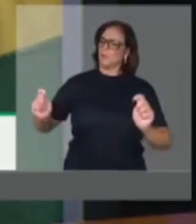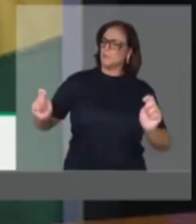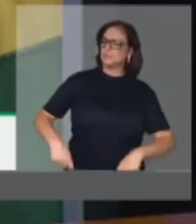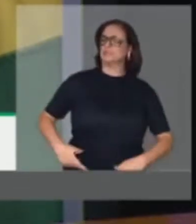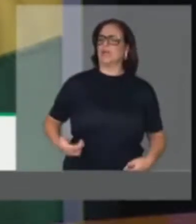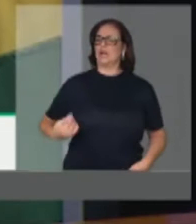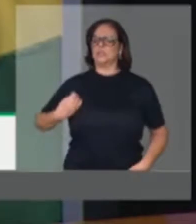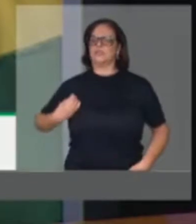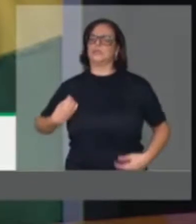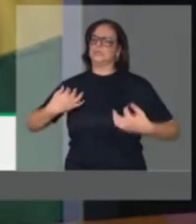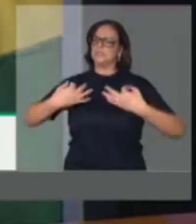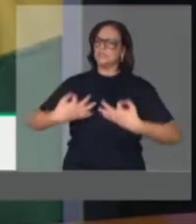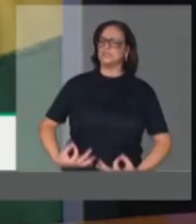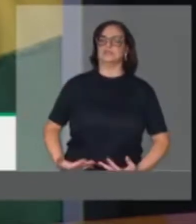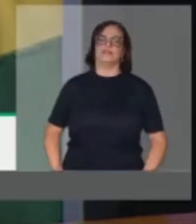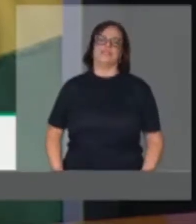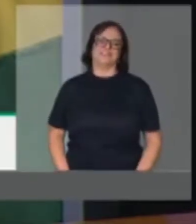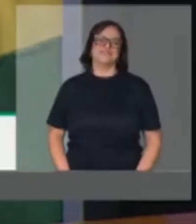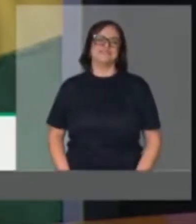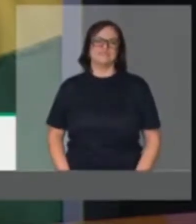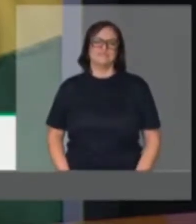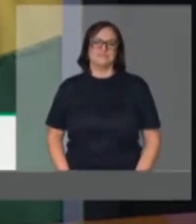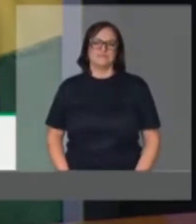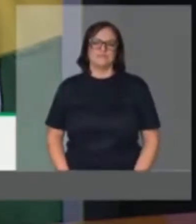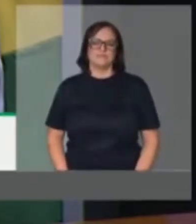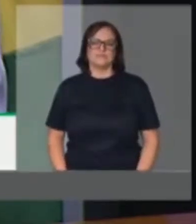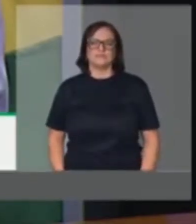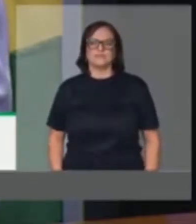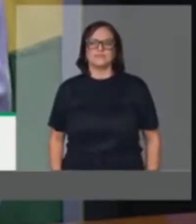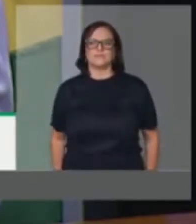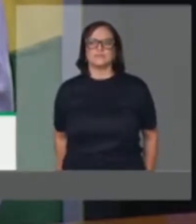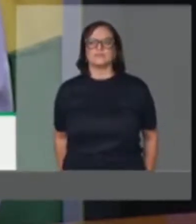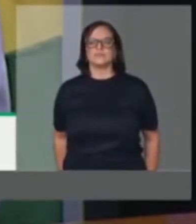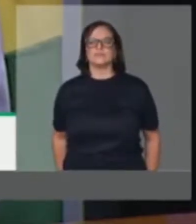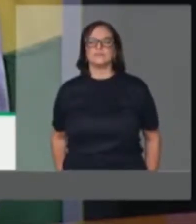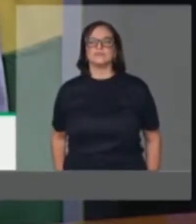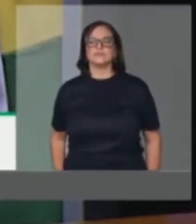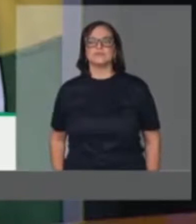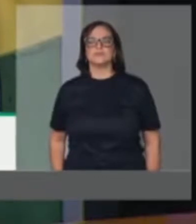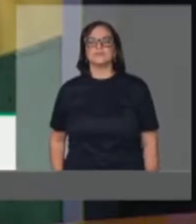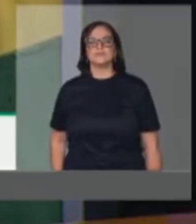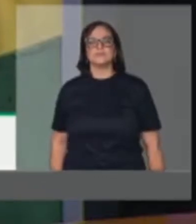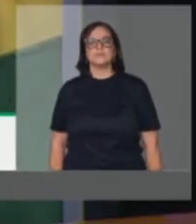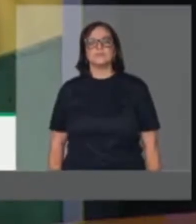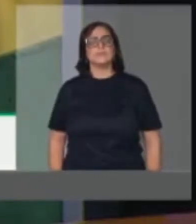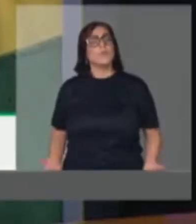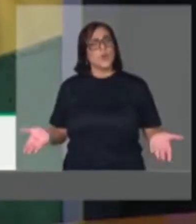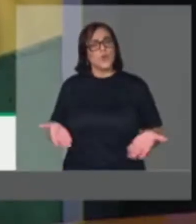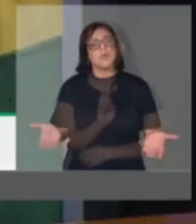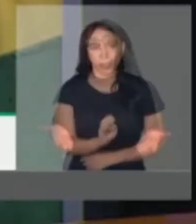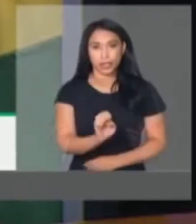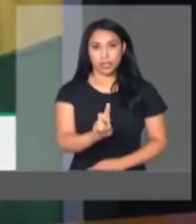então que esta sessão solene que está sendo transmitida pela tv câmara sirva de